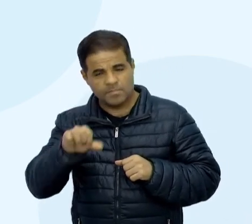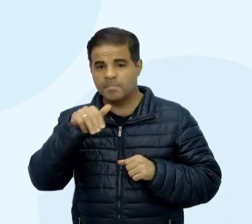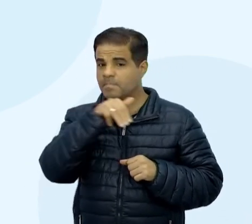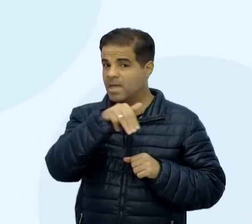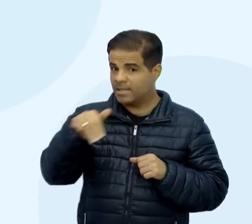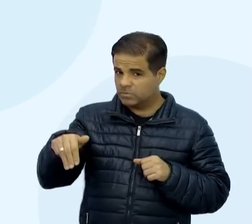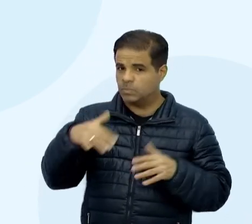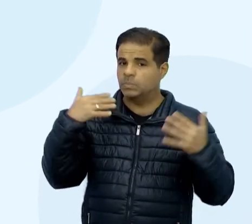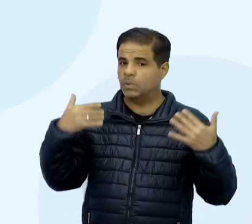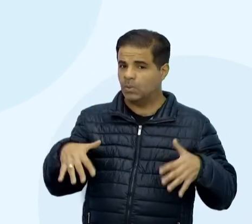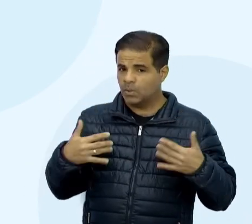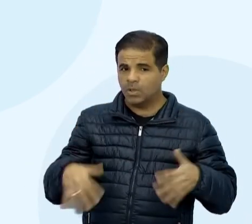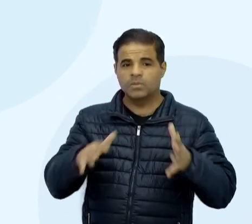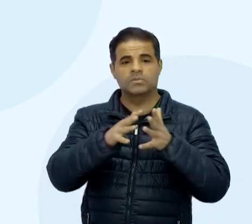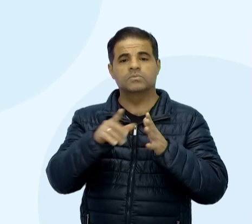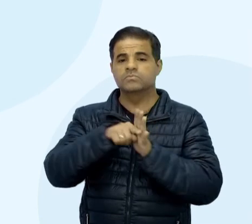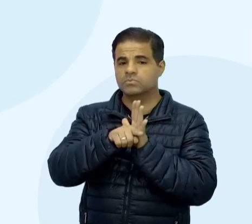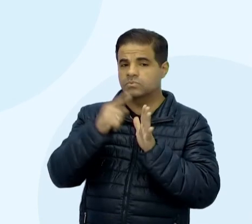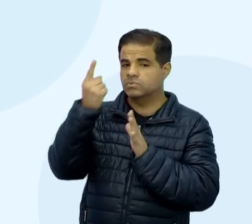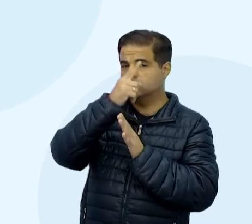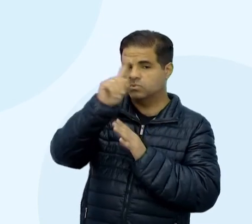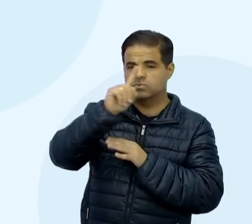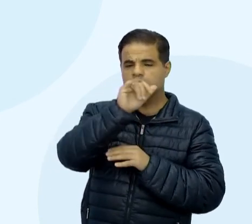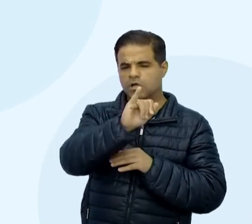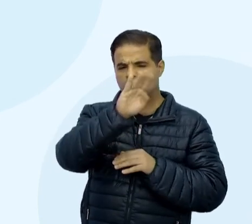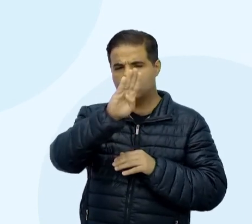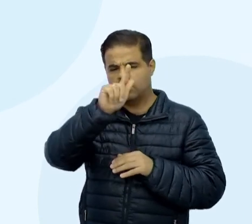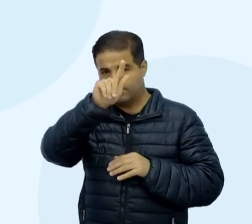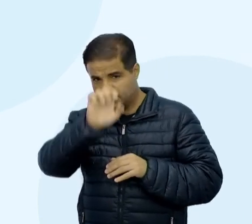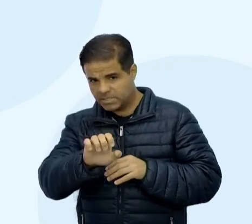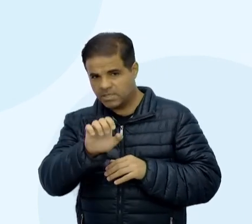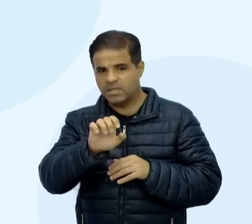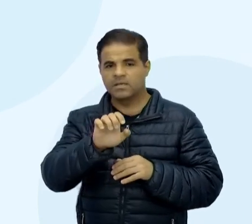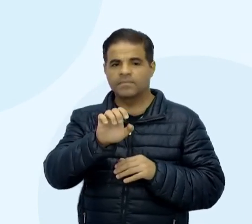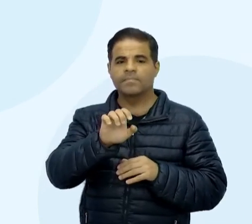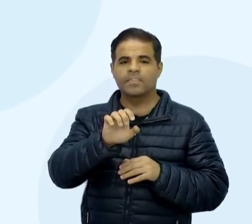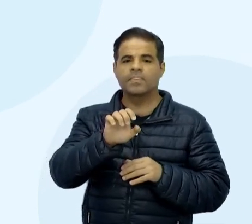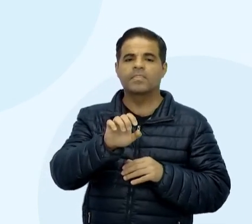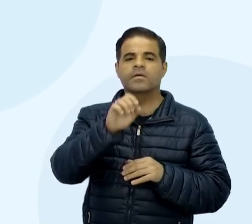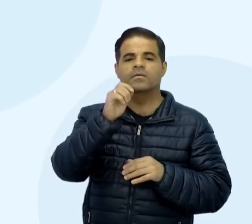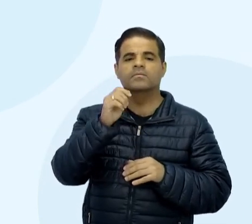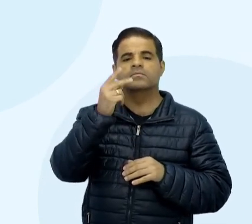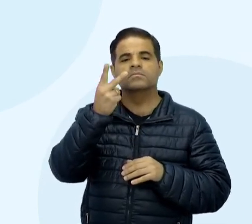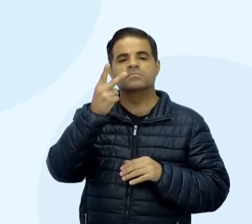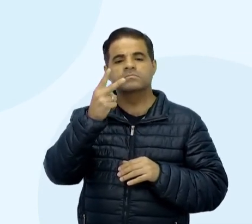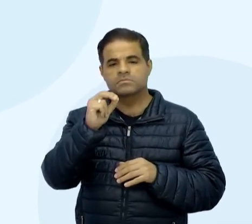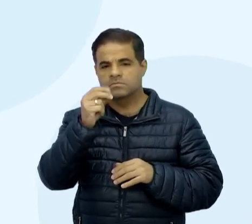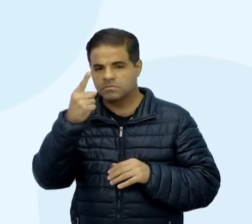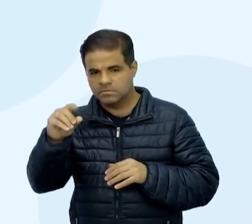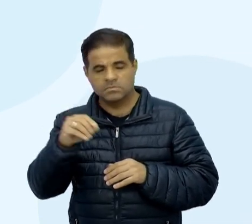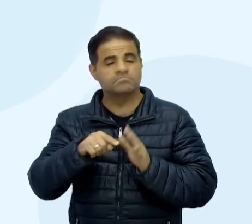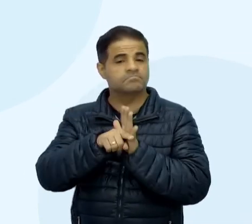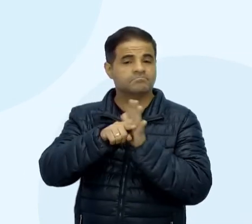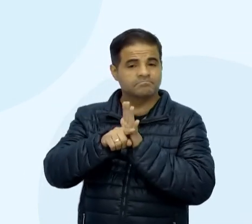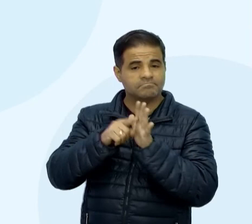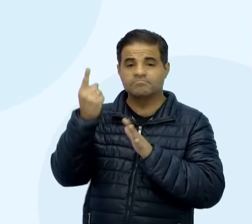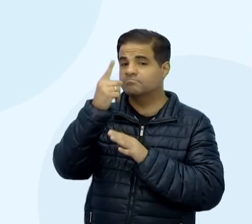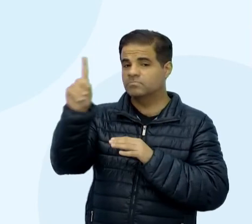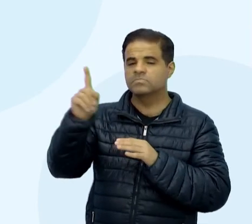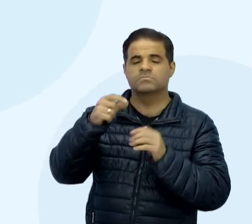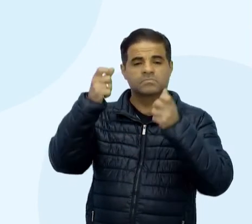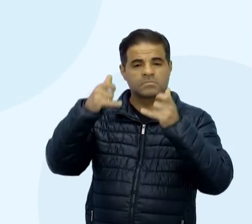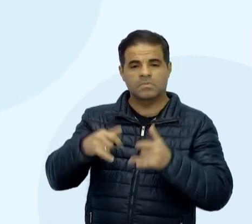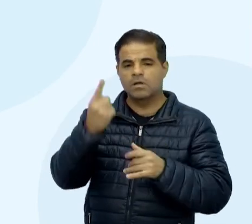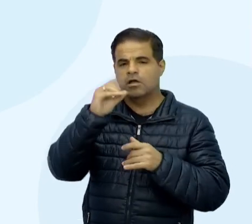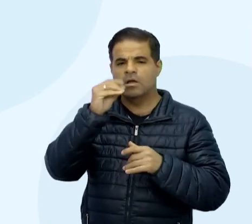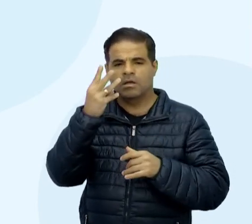103.309 metros cúbicos, de acordo aí, 103 mil, tá, gente? 103.309 metros cúbicos, de acordo com o